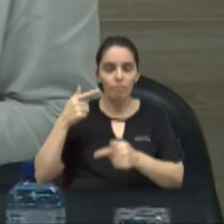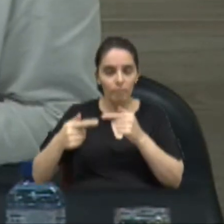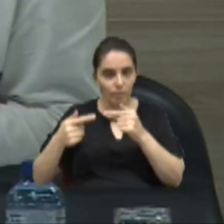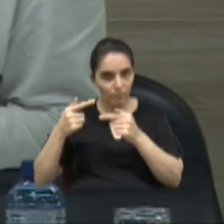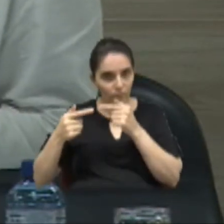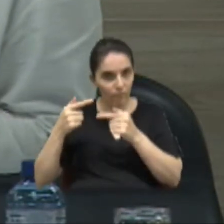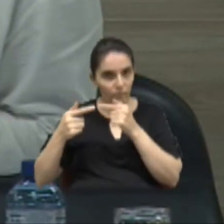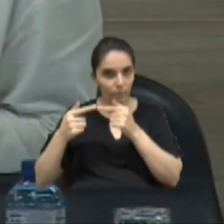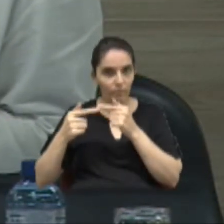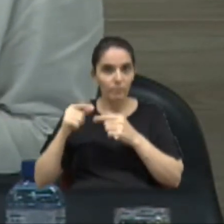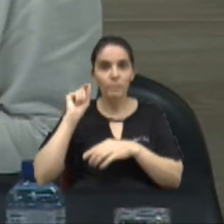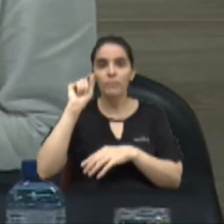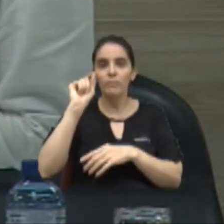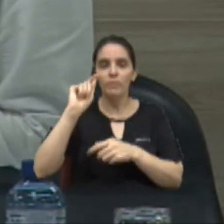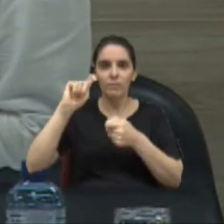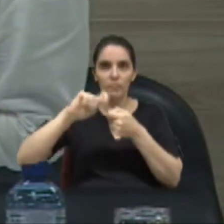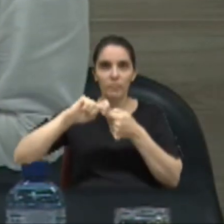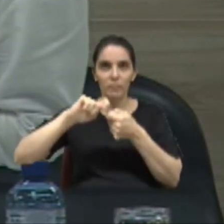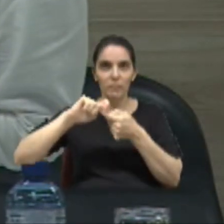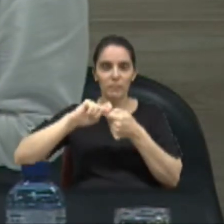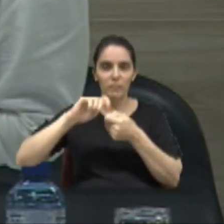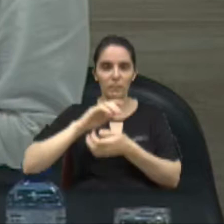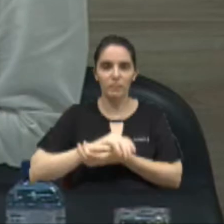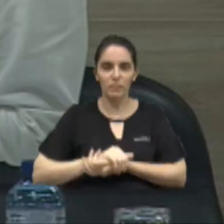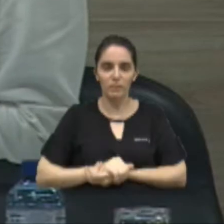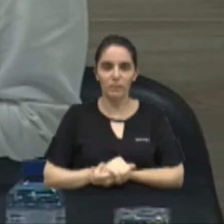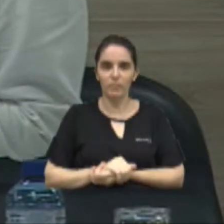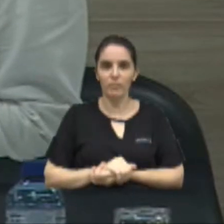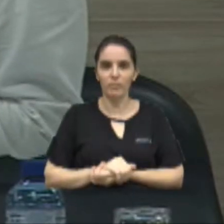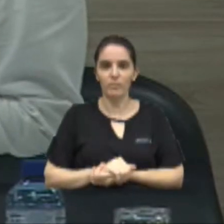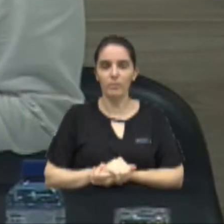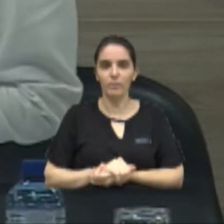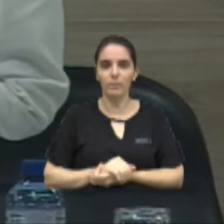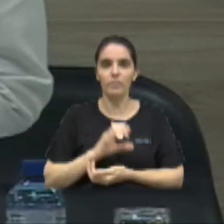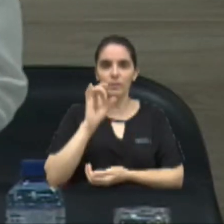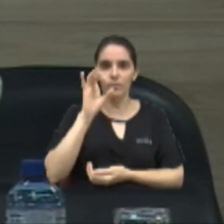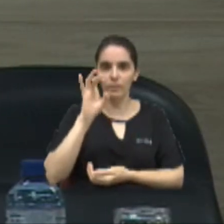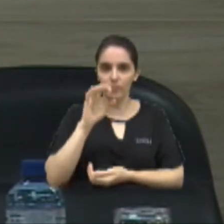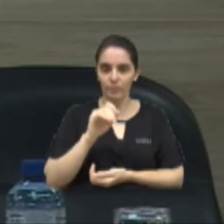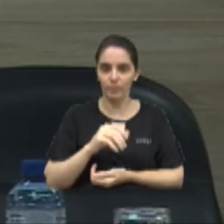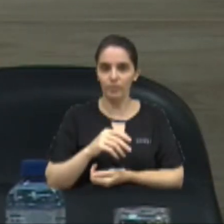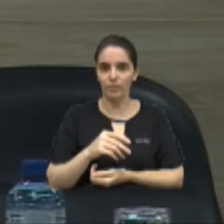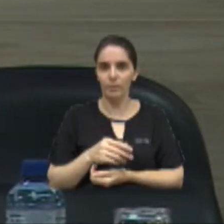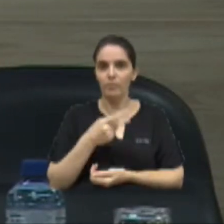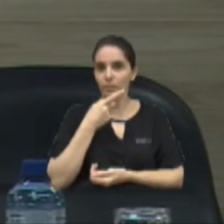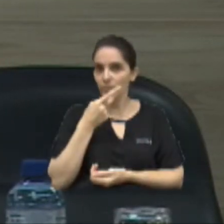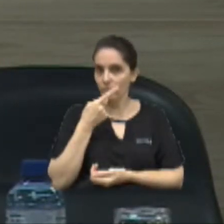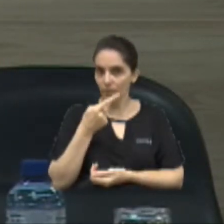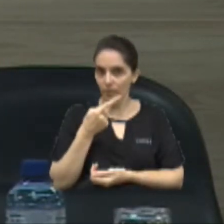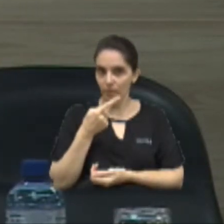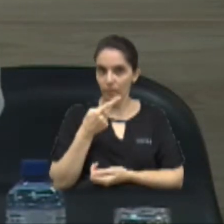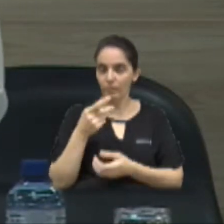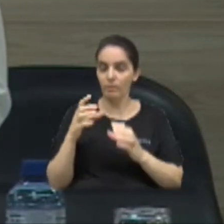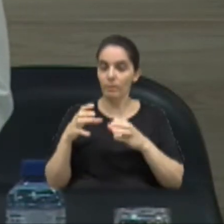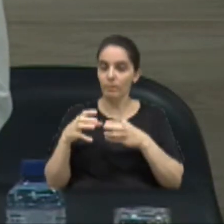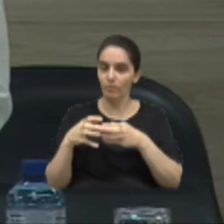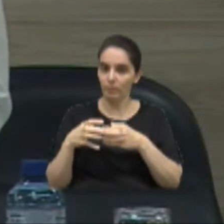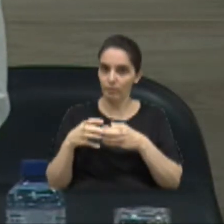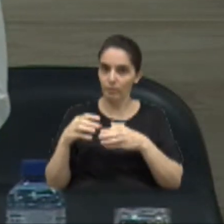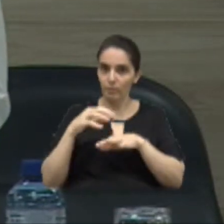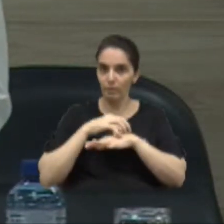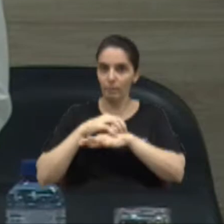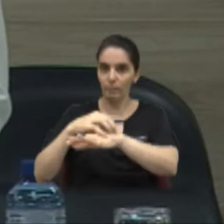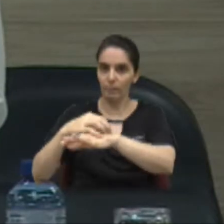discutido, o que foi averiguado, pois não, vereador? Só para contribuir, Érica, deliberamos na comissão a visita